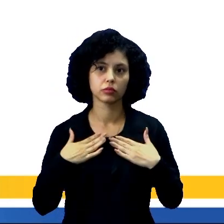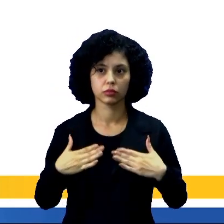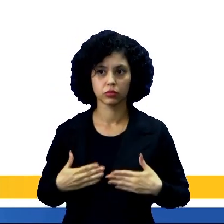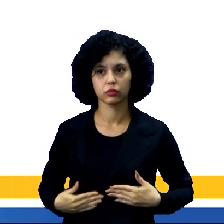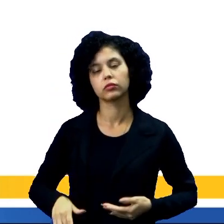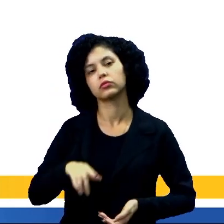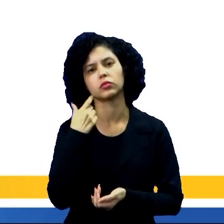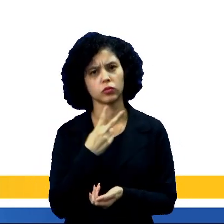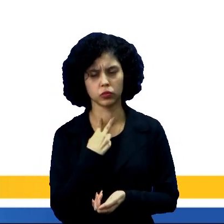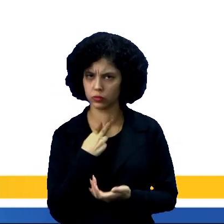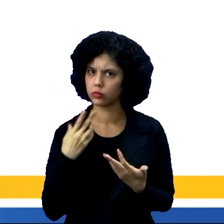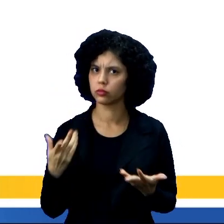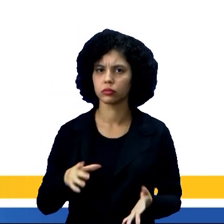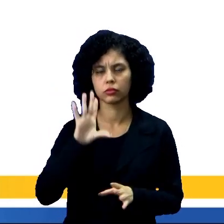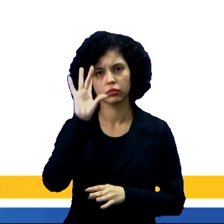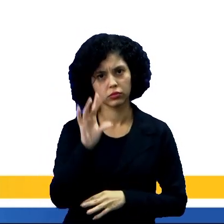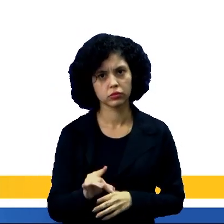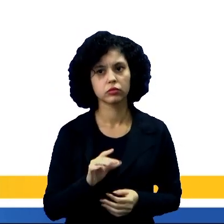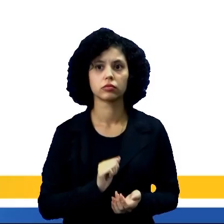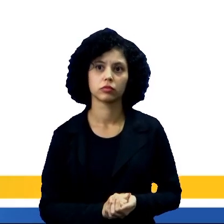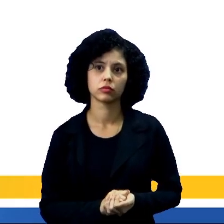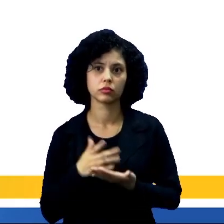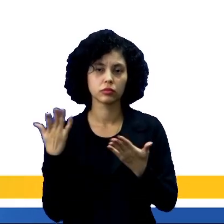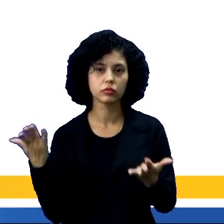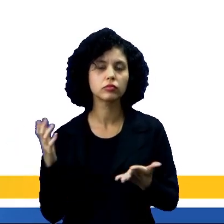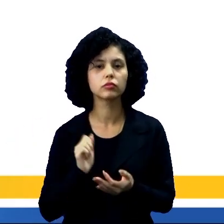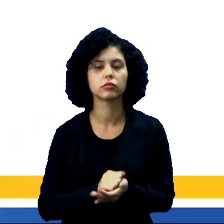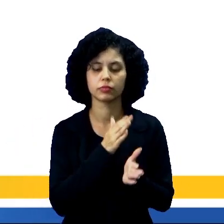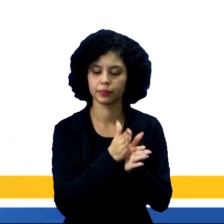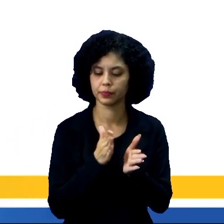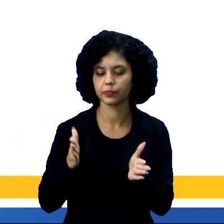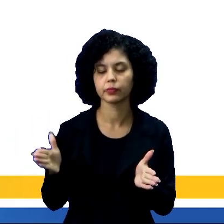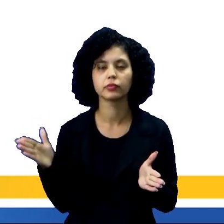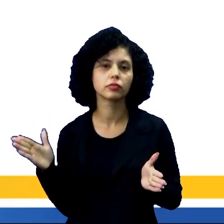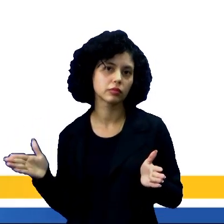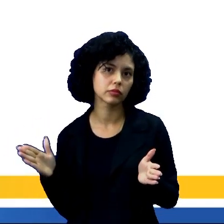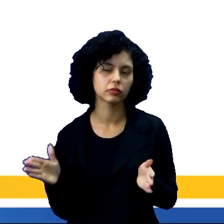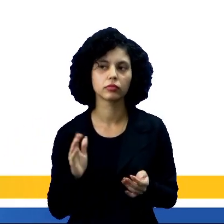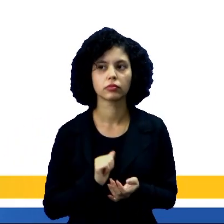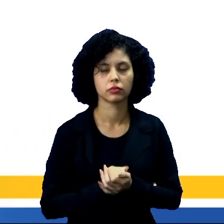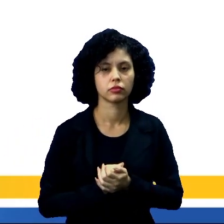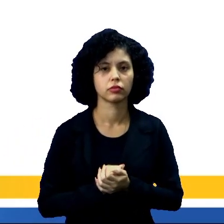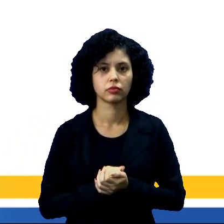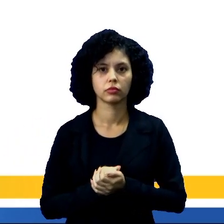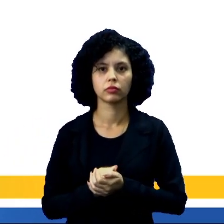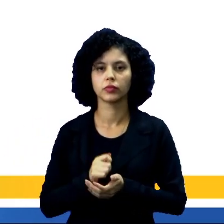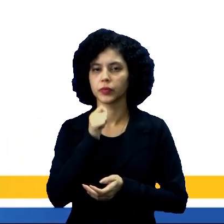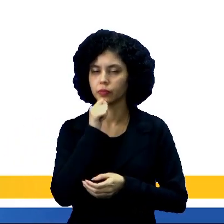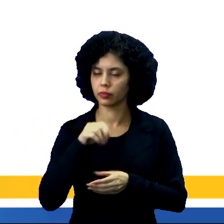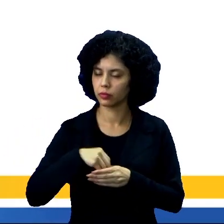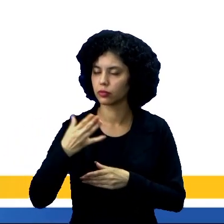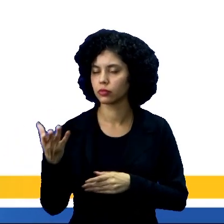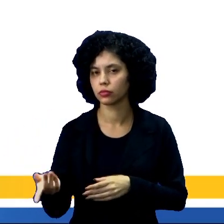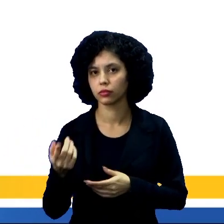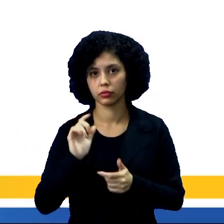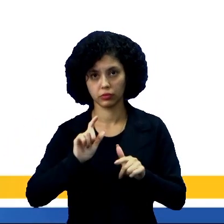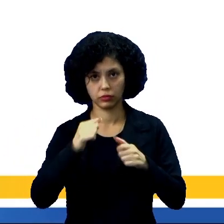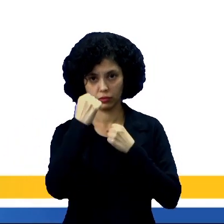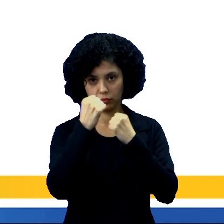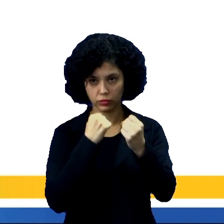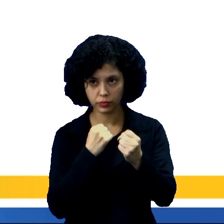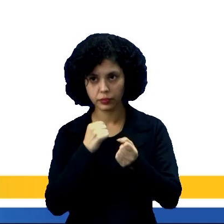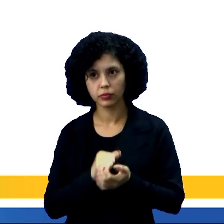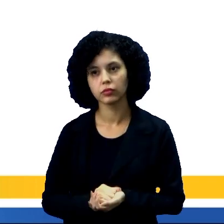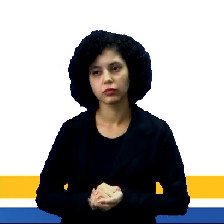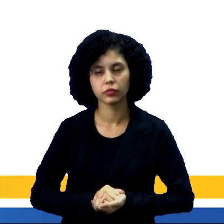dela sem autorização, cada criança é dona do seu corpo. Então, aí a gente vai vendo aspectos que vão além da luta física,